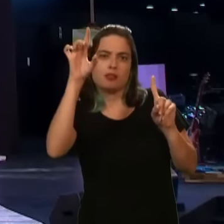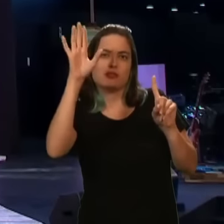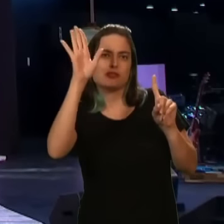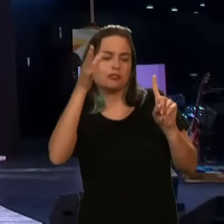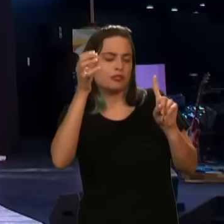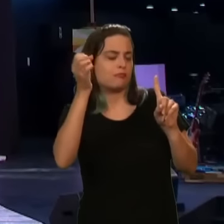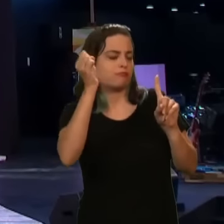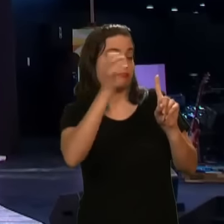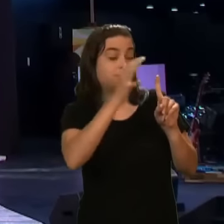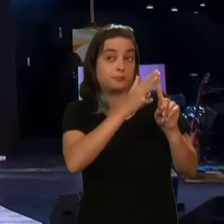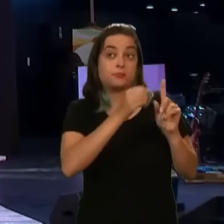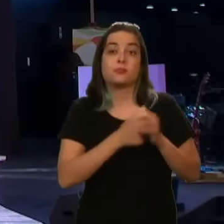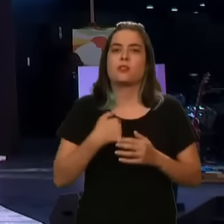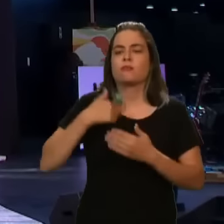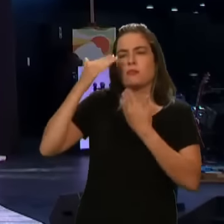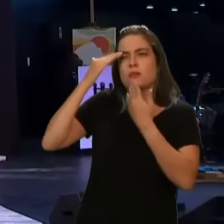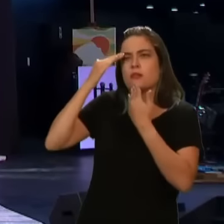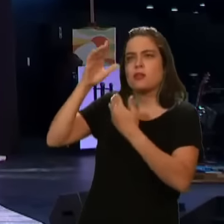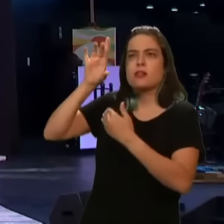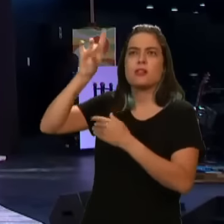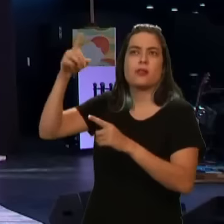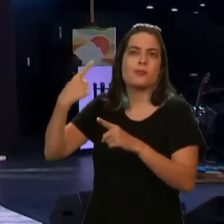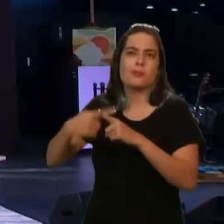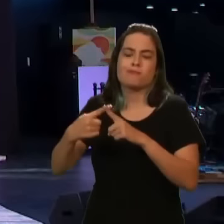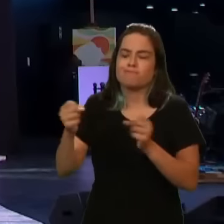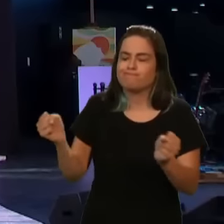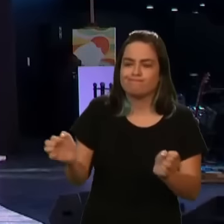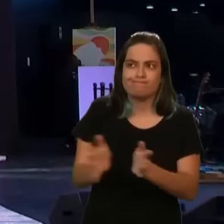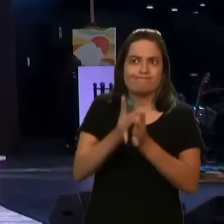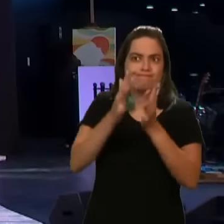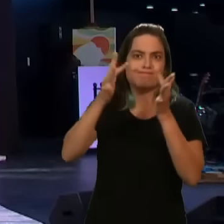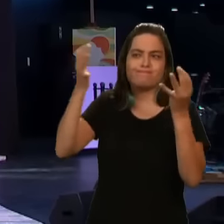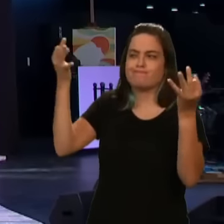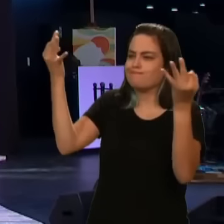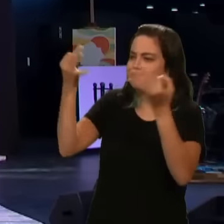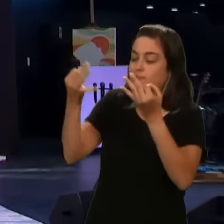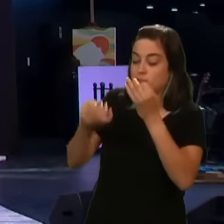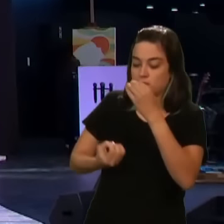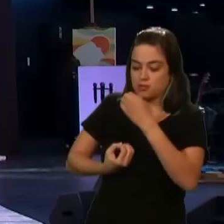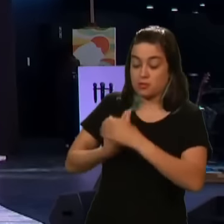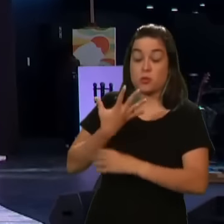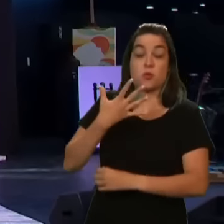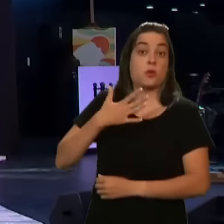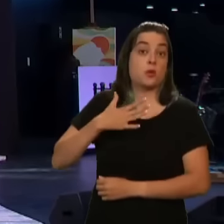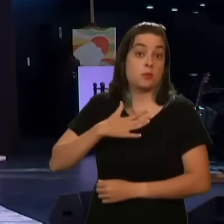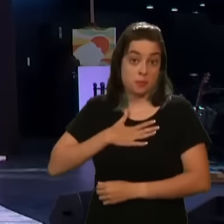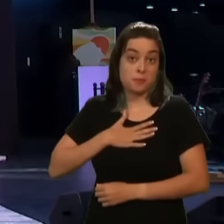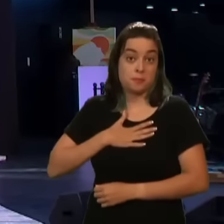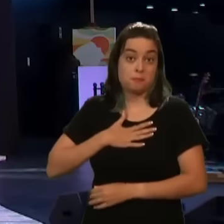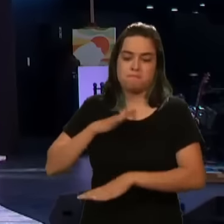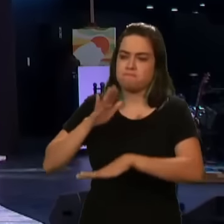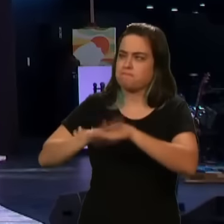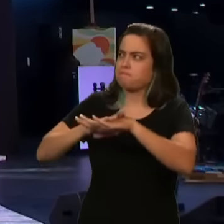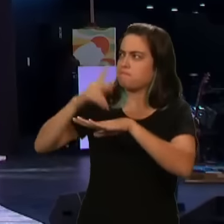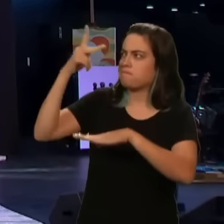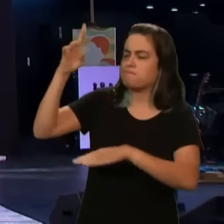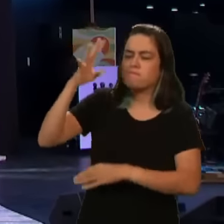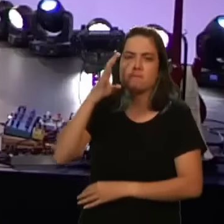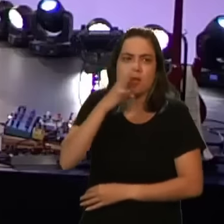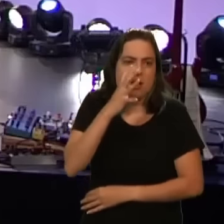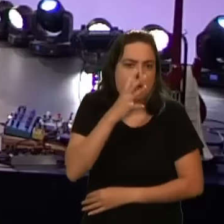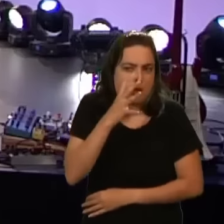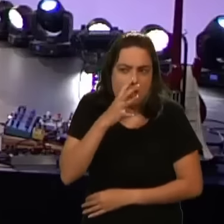dou, visto que de modo assombrosamente maravilhoso me formaste. As tuas obras são admiráveis